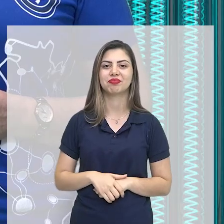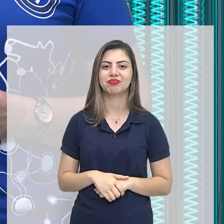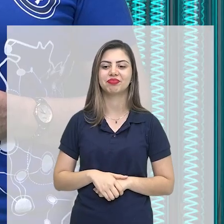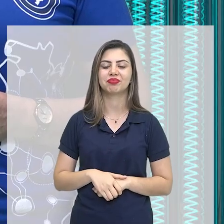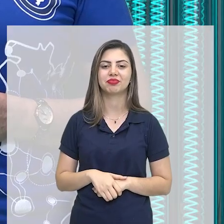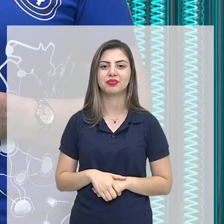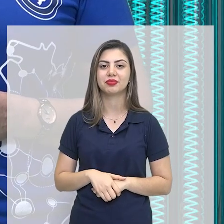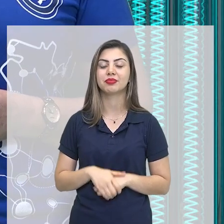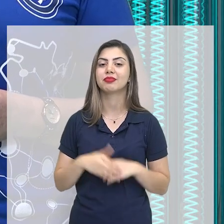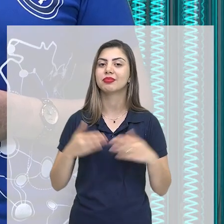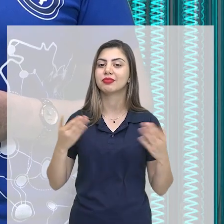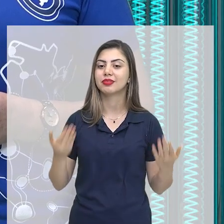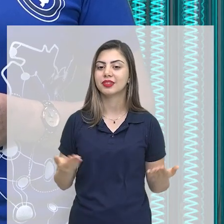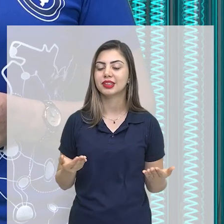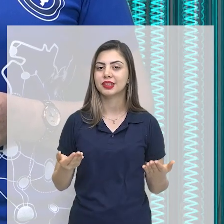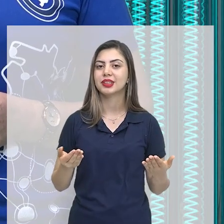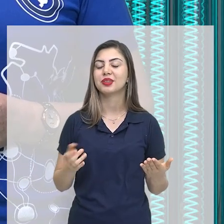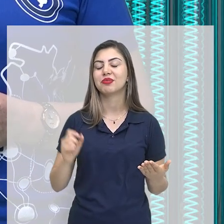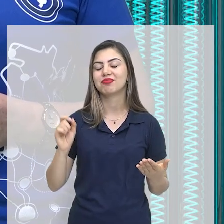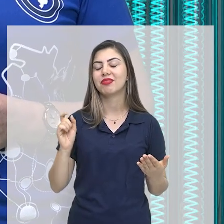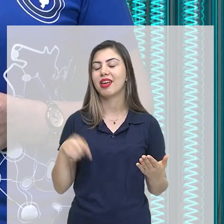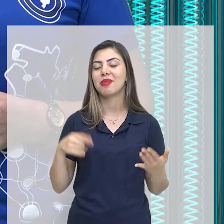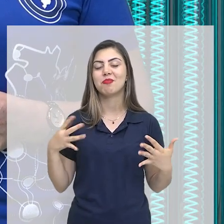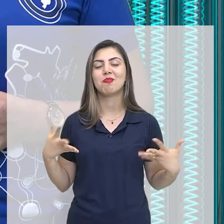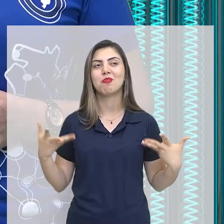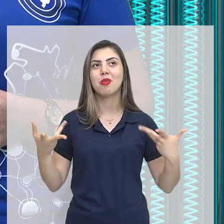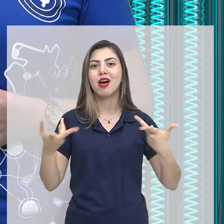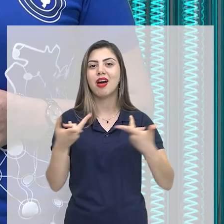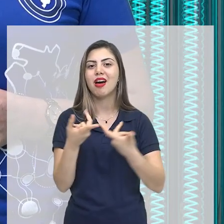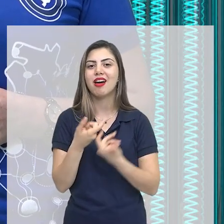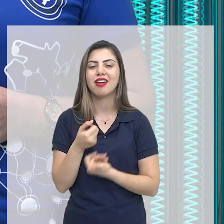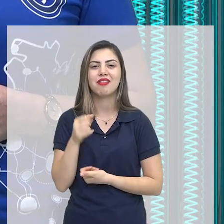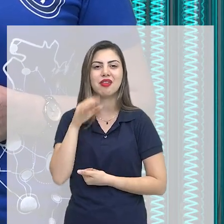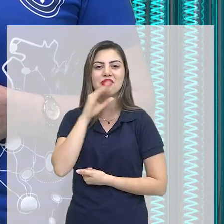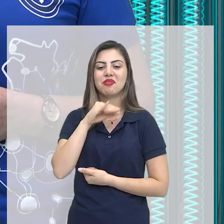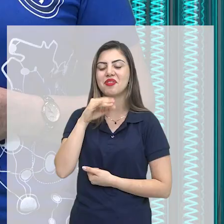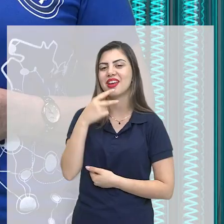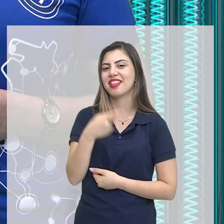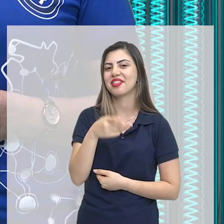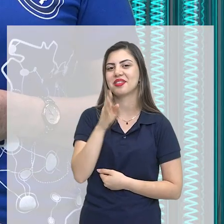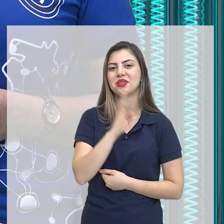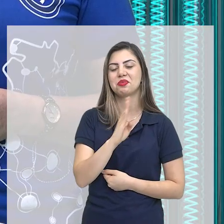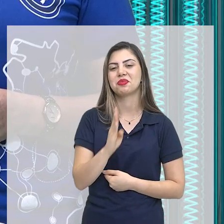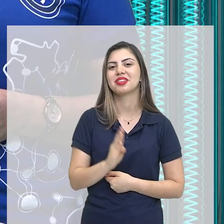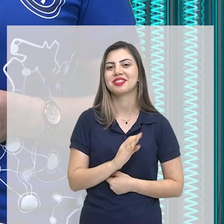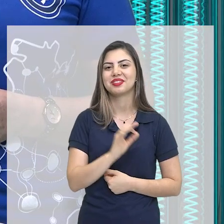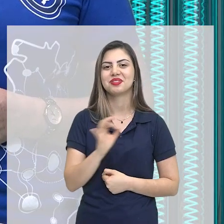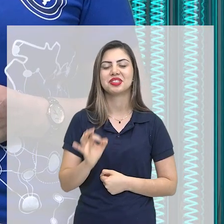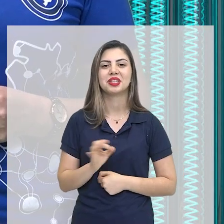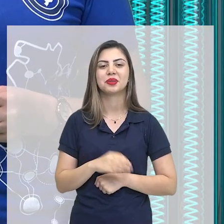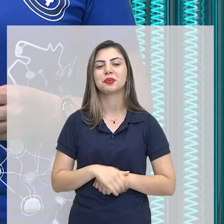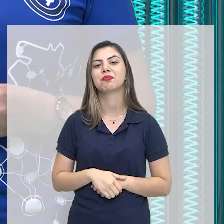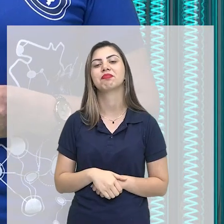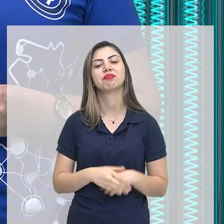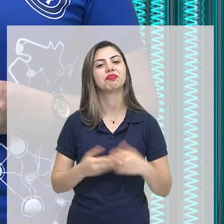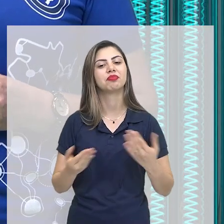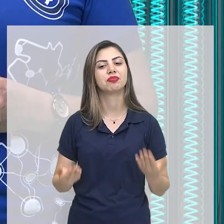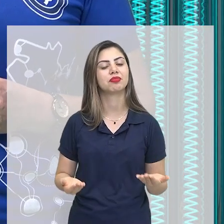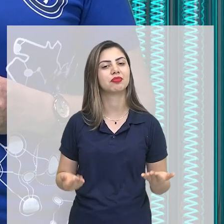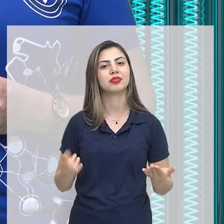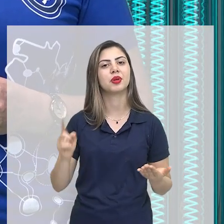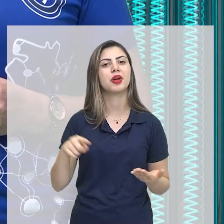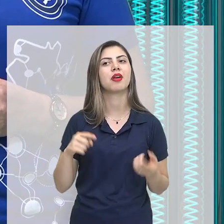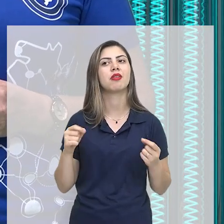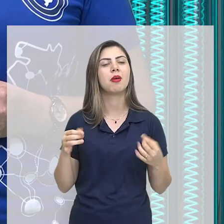diferente. Então, essa é a riqueza, né, da fala brasileira. Então, isso torna-se algo